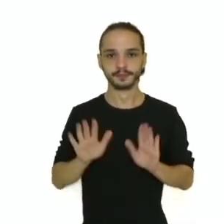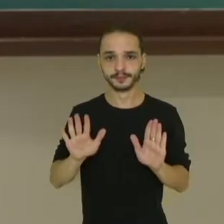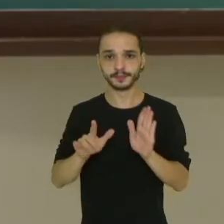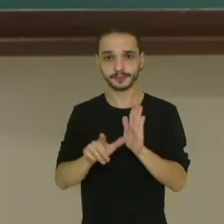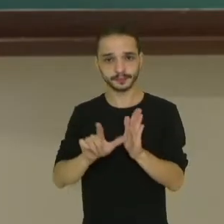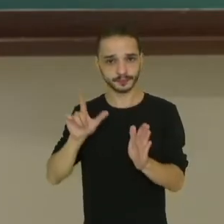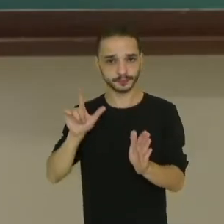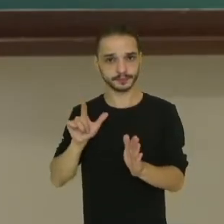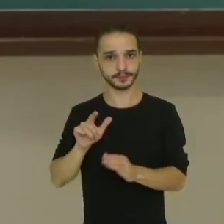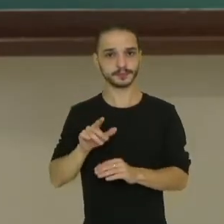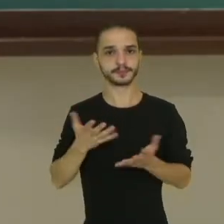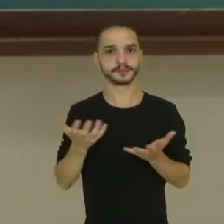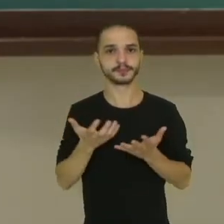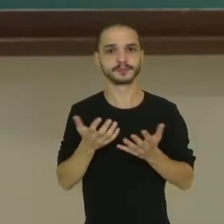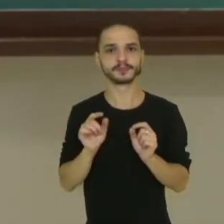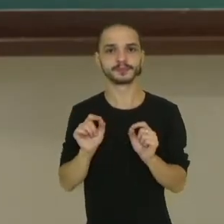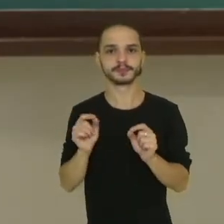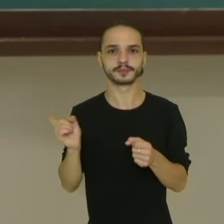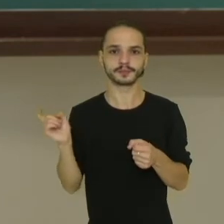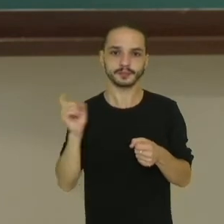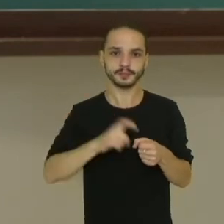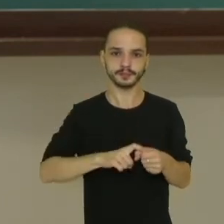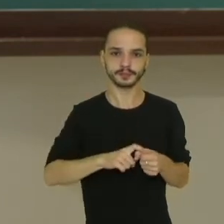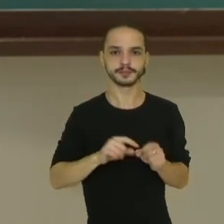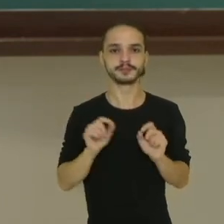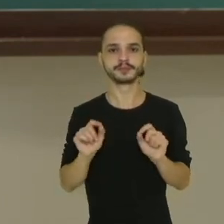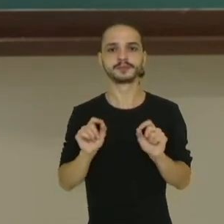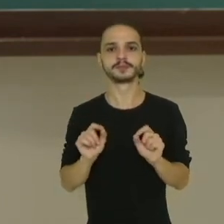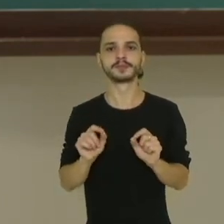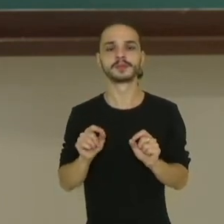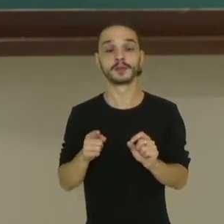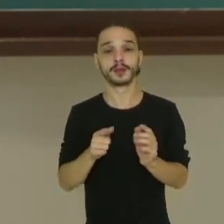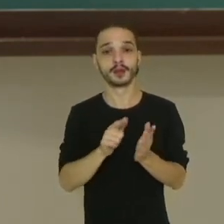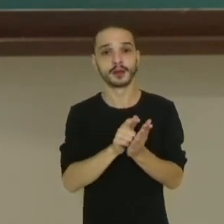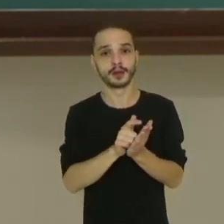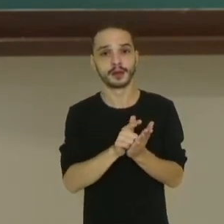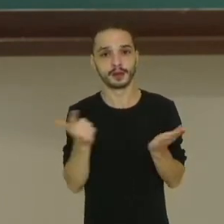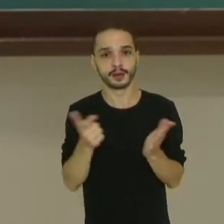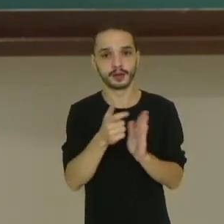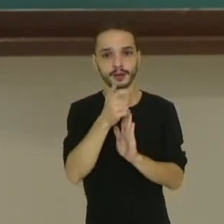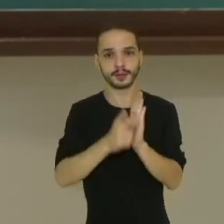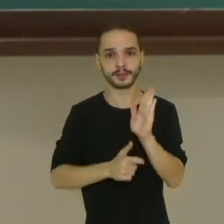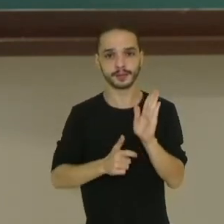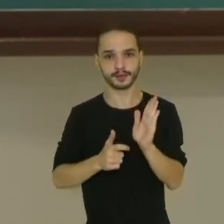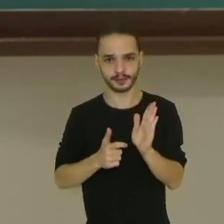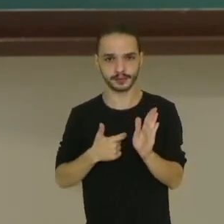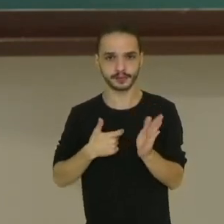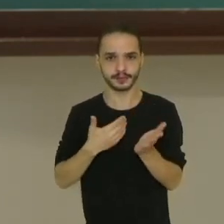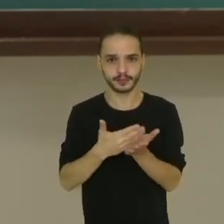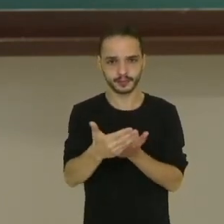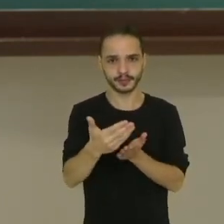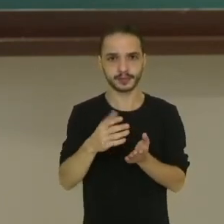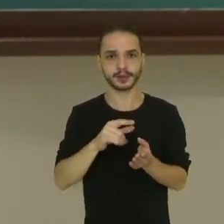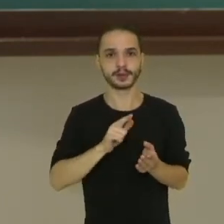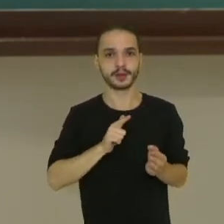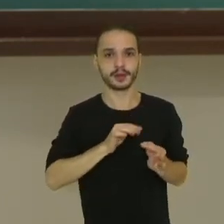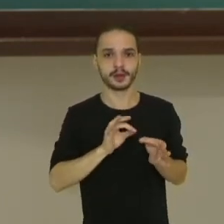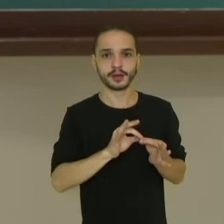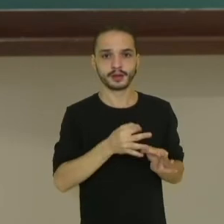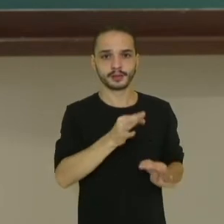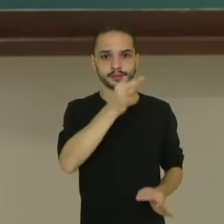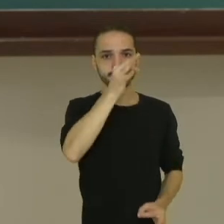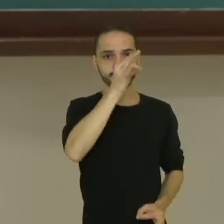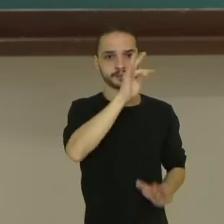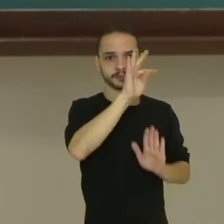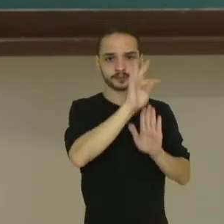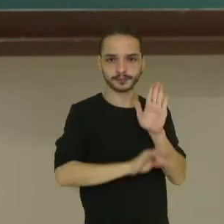atividade, eu só quero retomar novamente, né, que a reportagem, como eu disse no início da aula, ela ocupa um volume maior no espaço onde